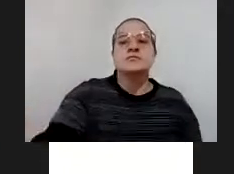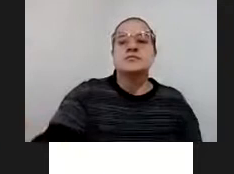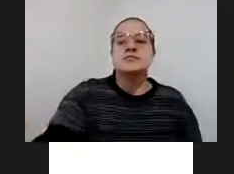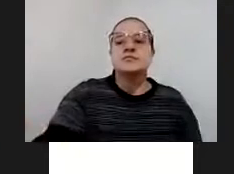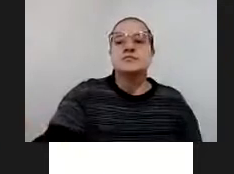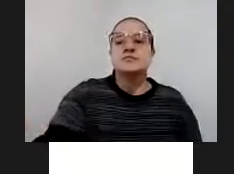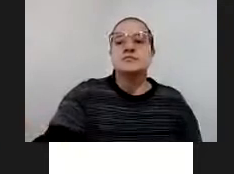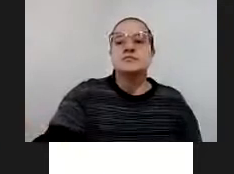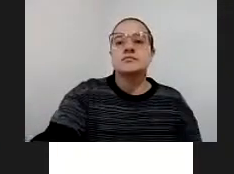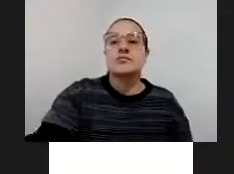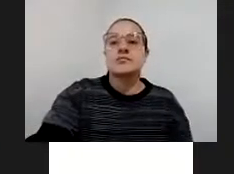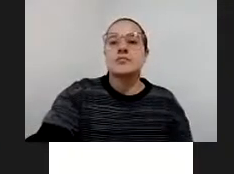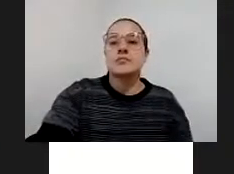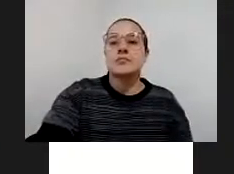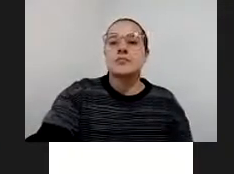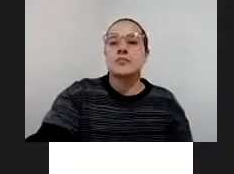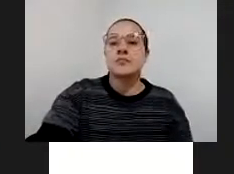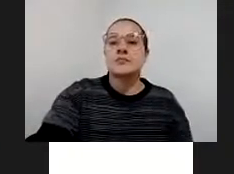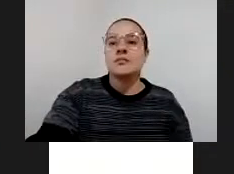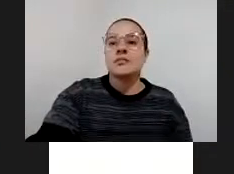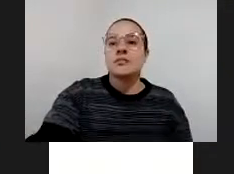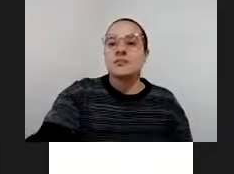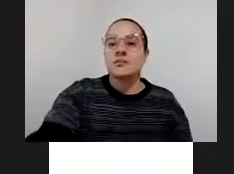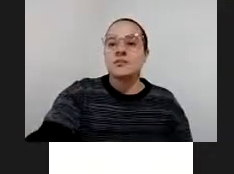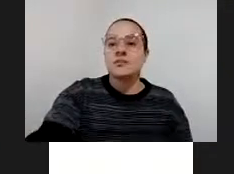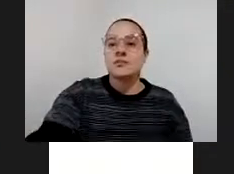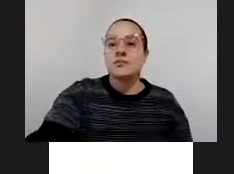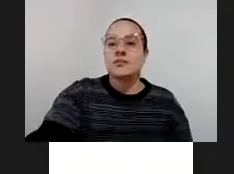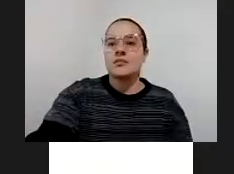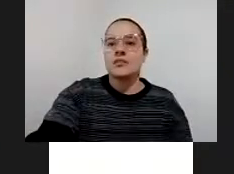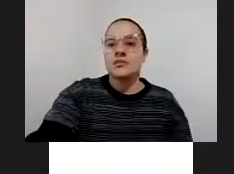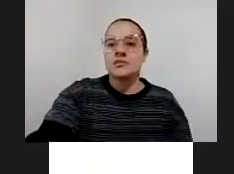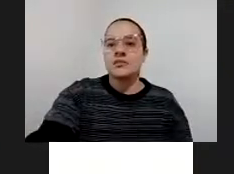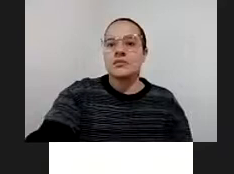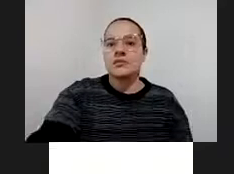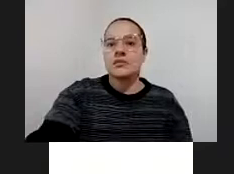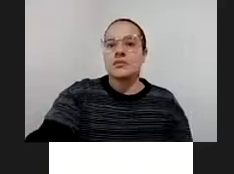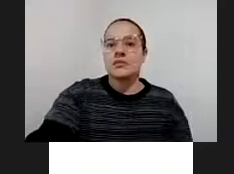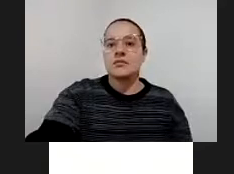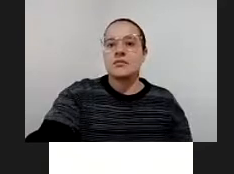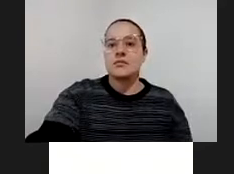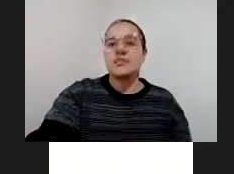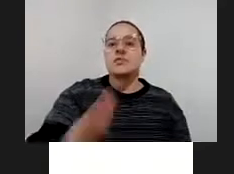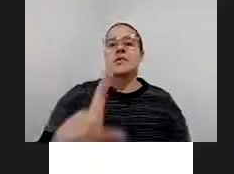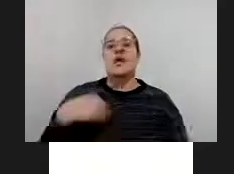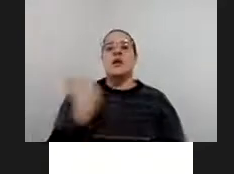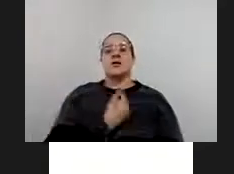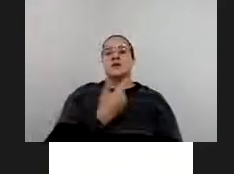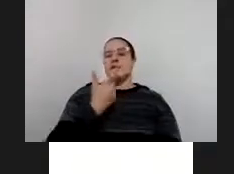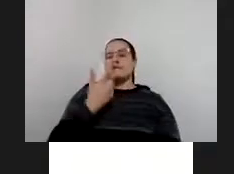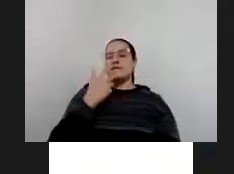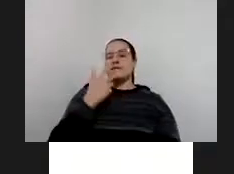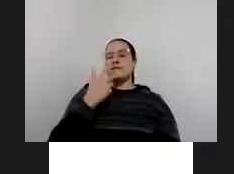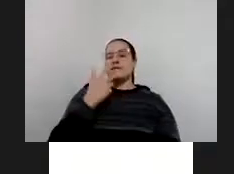que a gente tem que vencer, né? E esse mito, ele também percorre as nossas veias. Se a gente não fala no movimento sindical, se a gente não